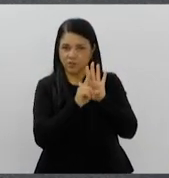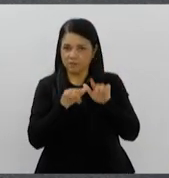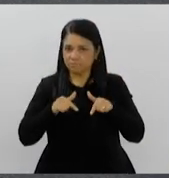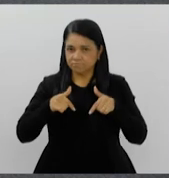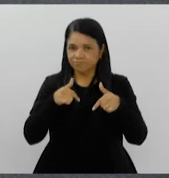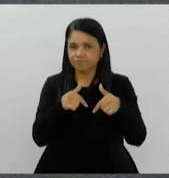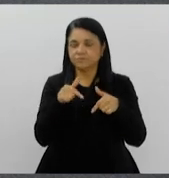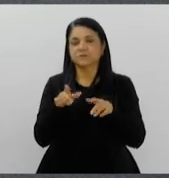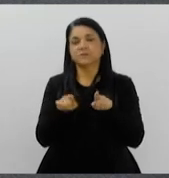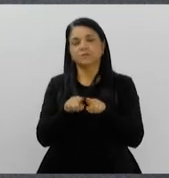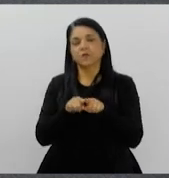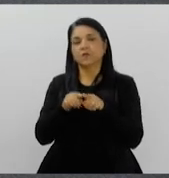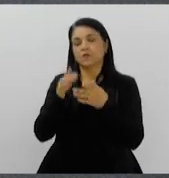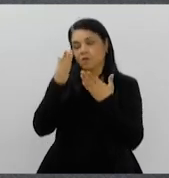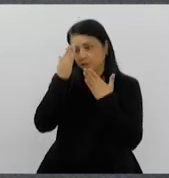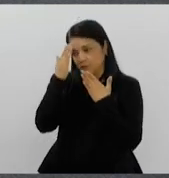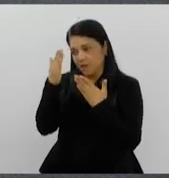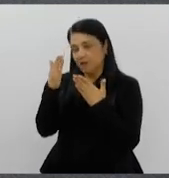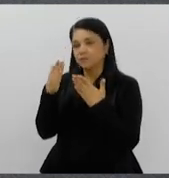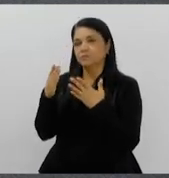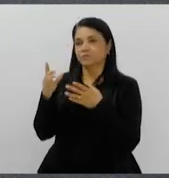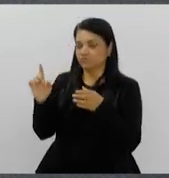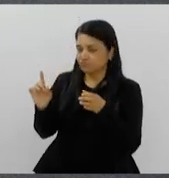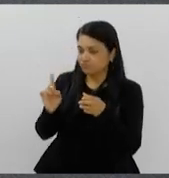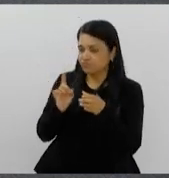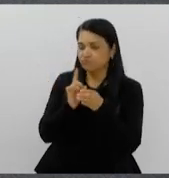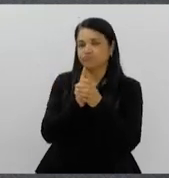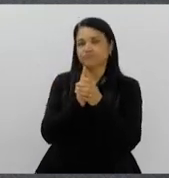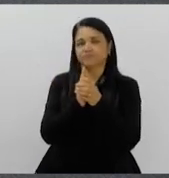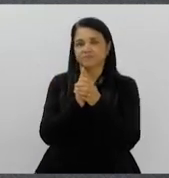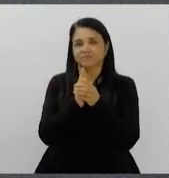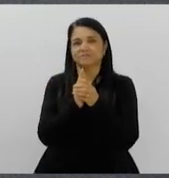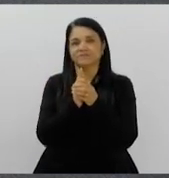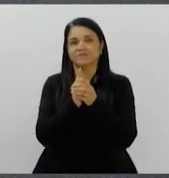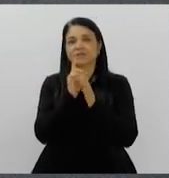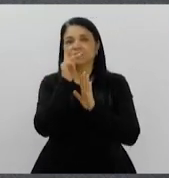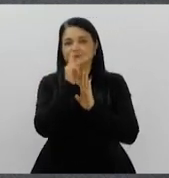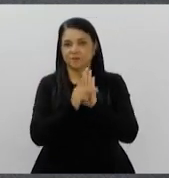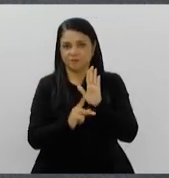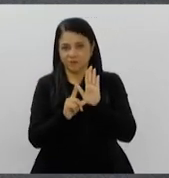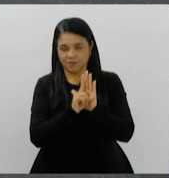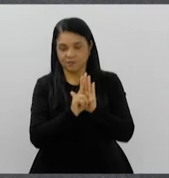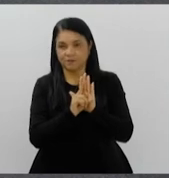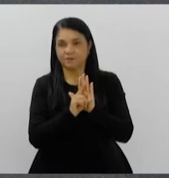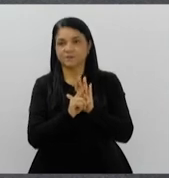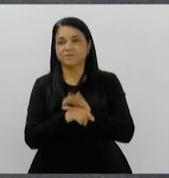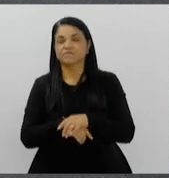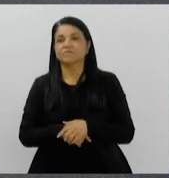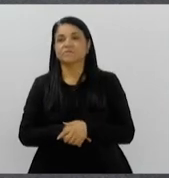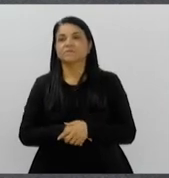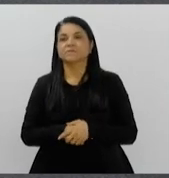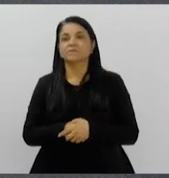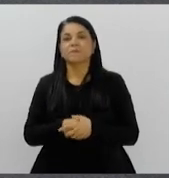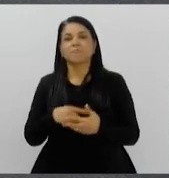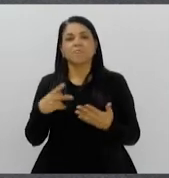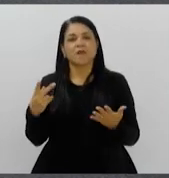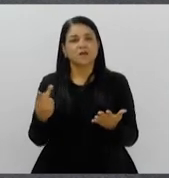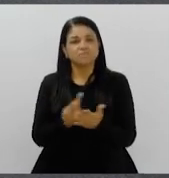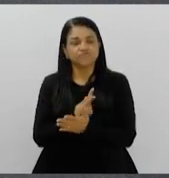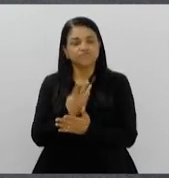também pela generosidade de nos aceitar como coautores desse projeto. O que aconteceu na